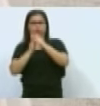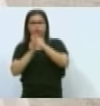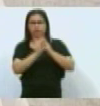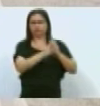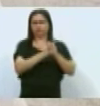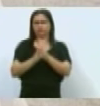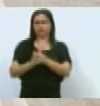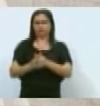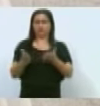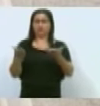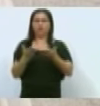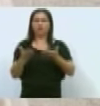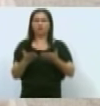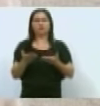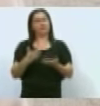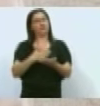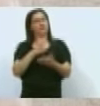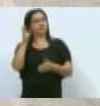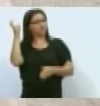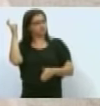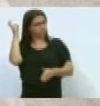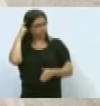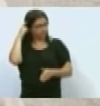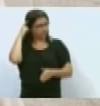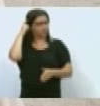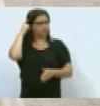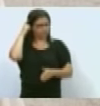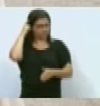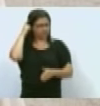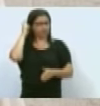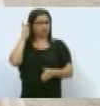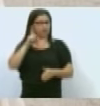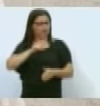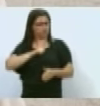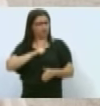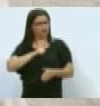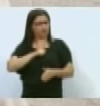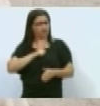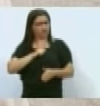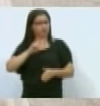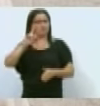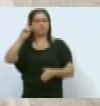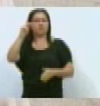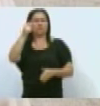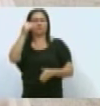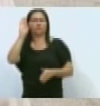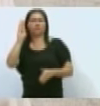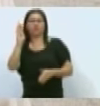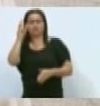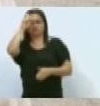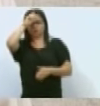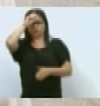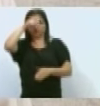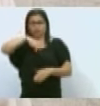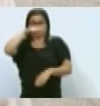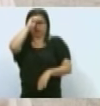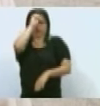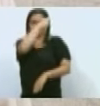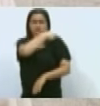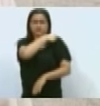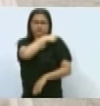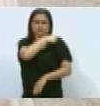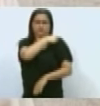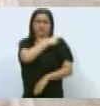adquirindo um FM, um aparelho FM pelo SUS. Tá. Pelo hospital de base, que o SUS dá, né? Nesse processo de